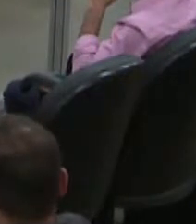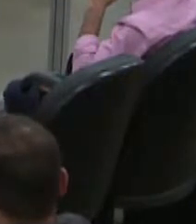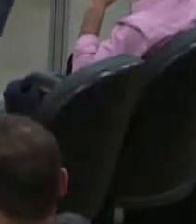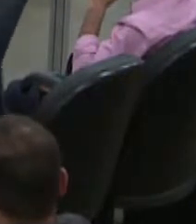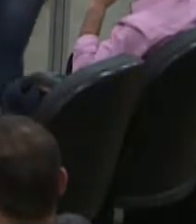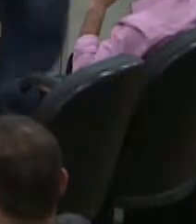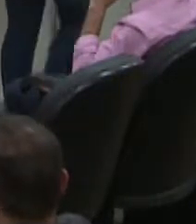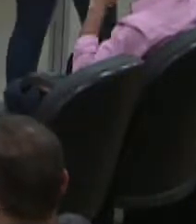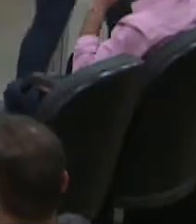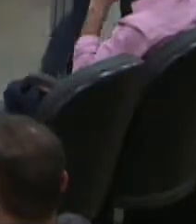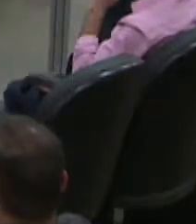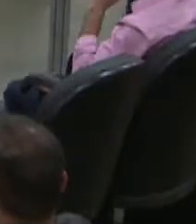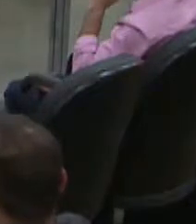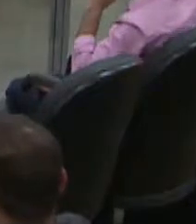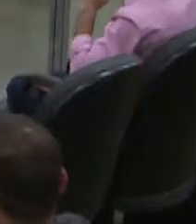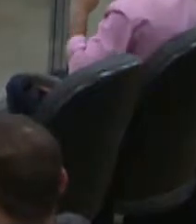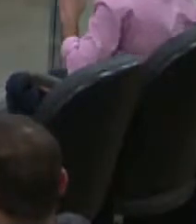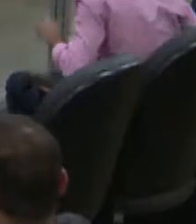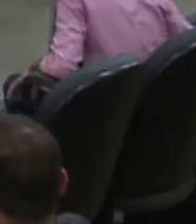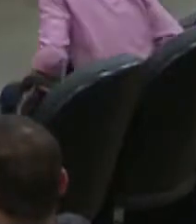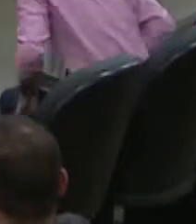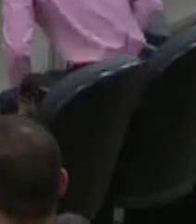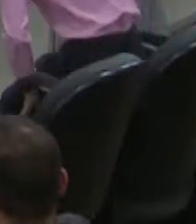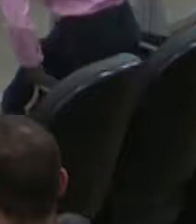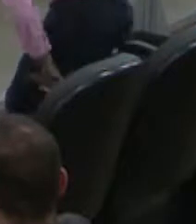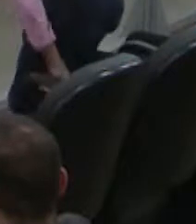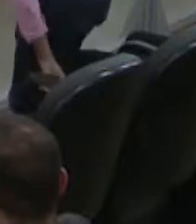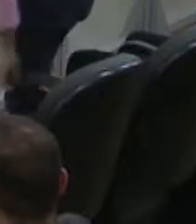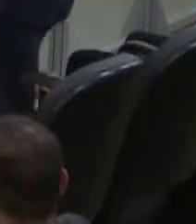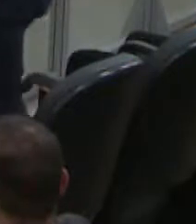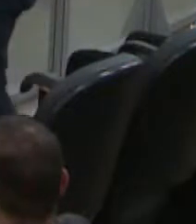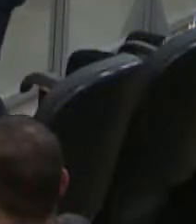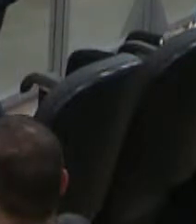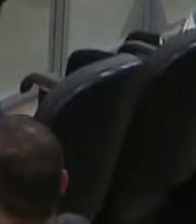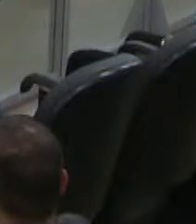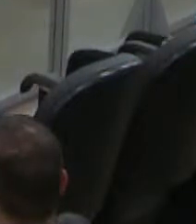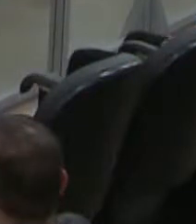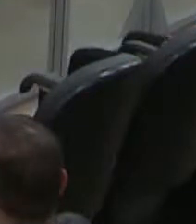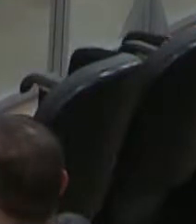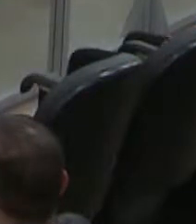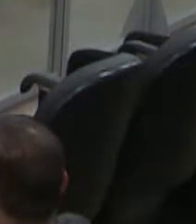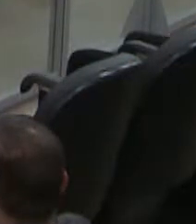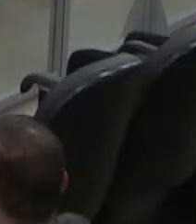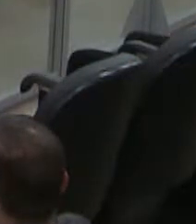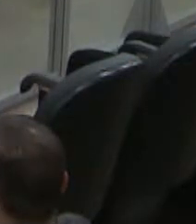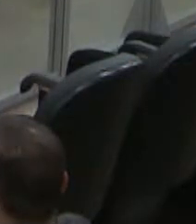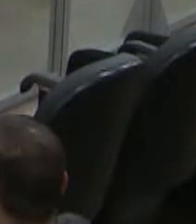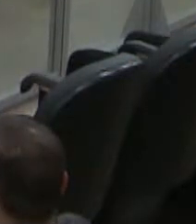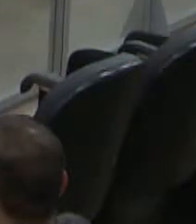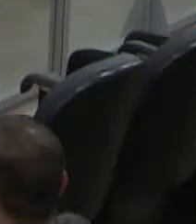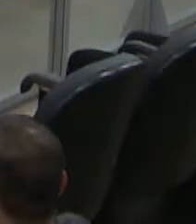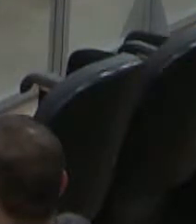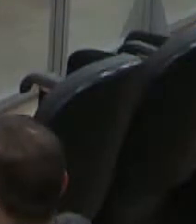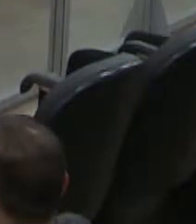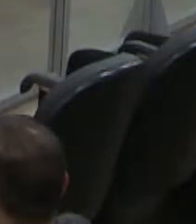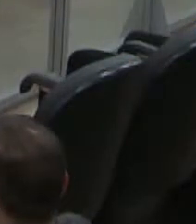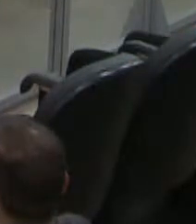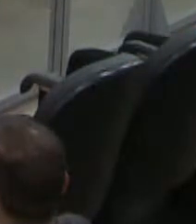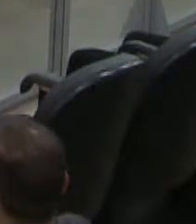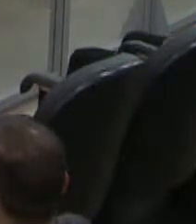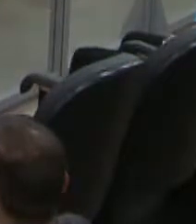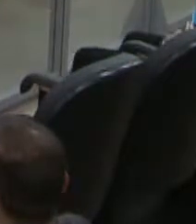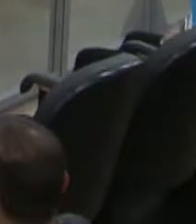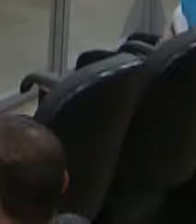também por outros vereadores para que se reúnam essas comissões tanto na ccj como a de finanças e